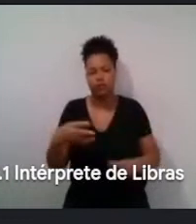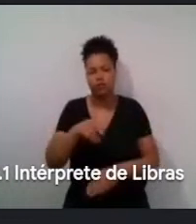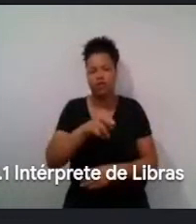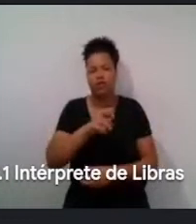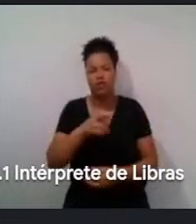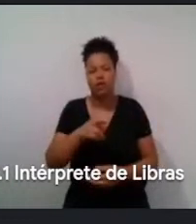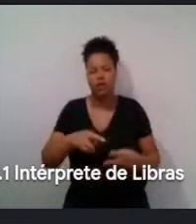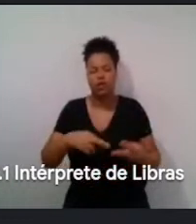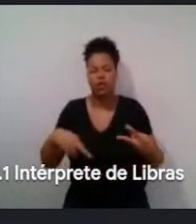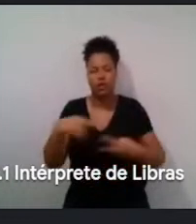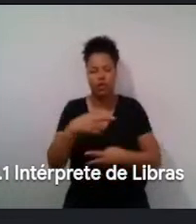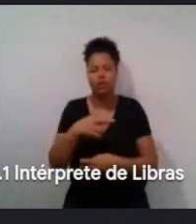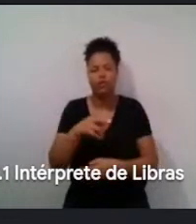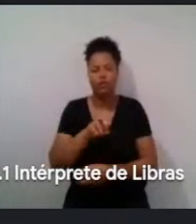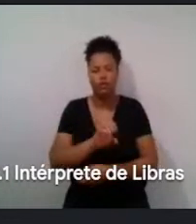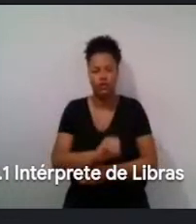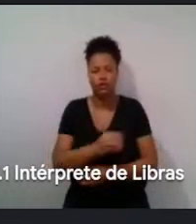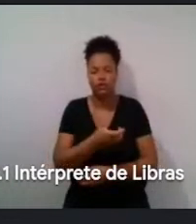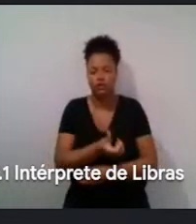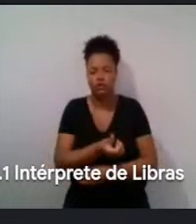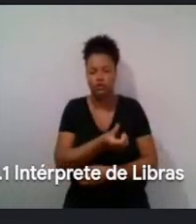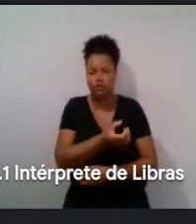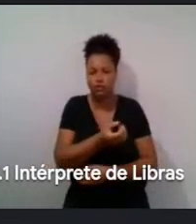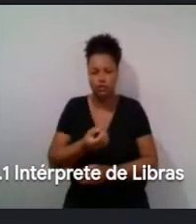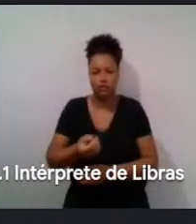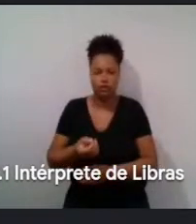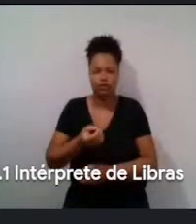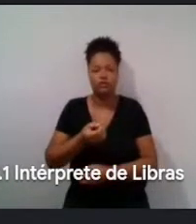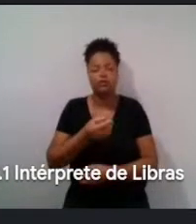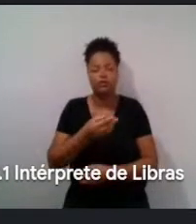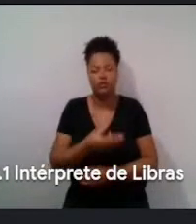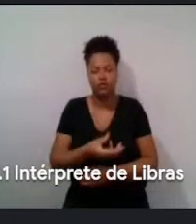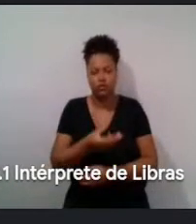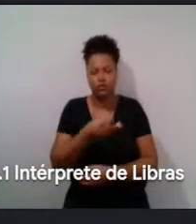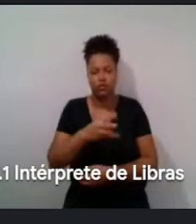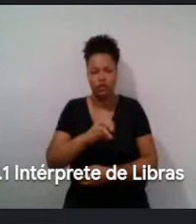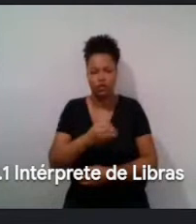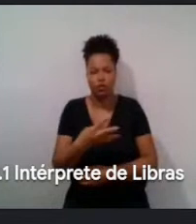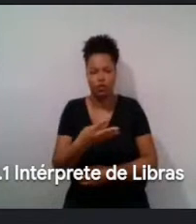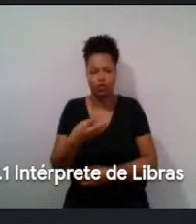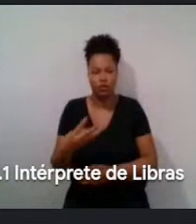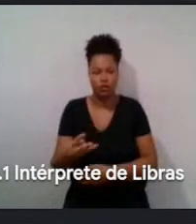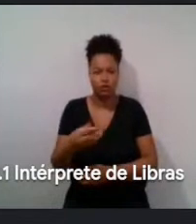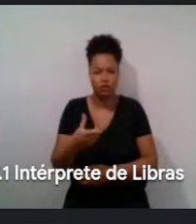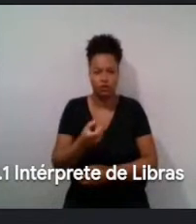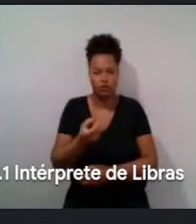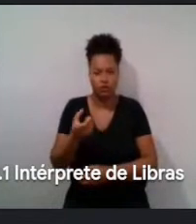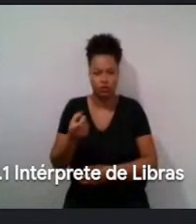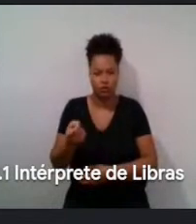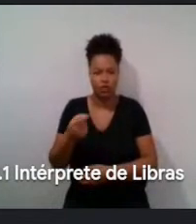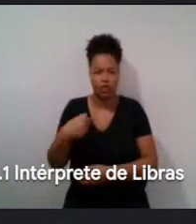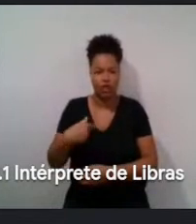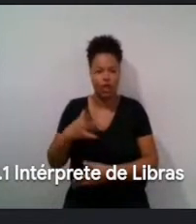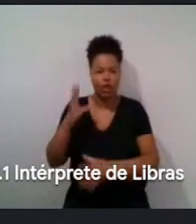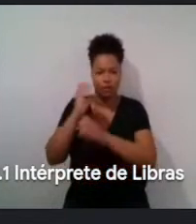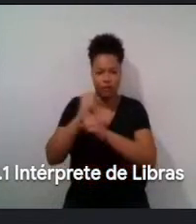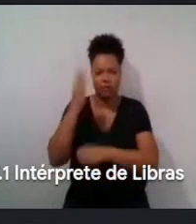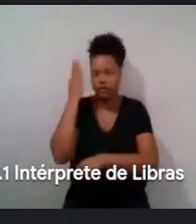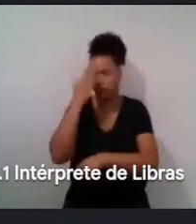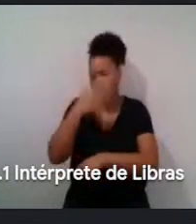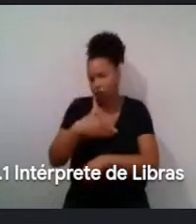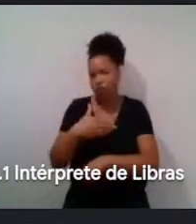0600-523, dígito 43.2020, prestação de contas de candidato a cargo vereador, execução de